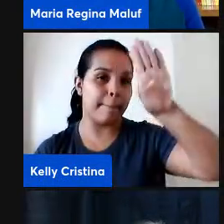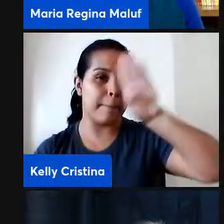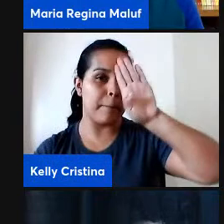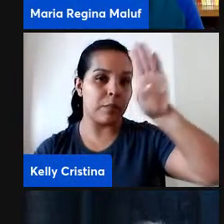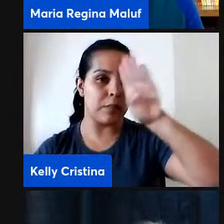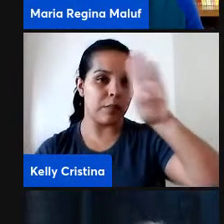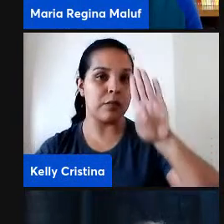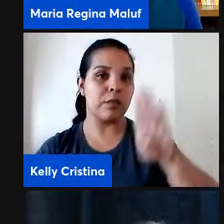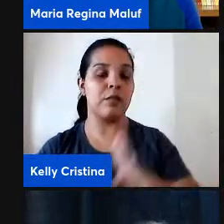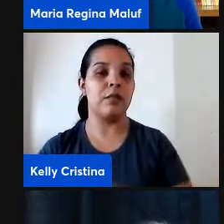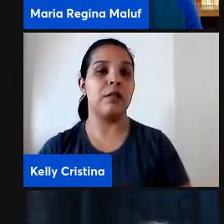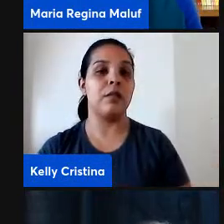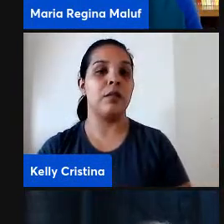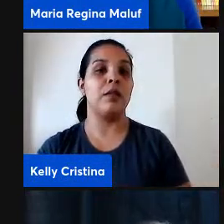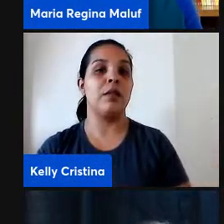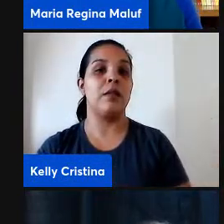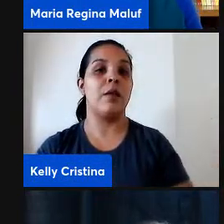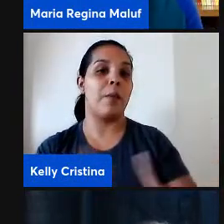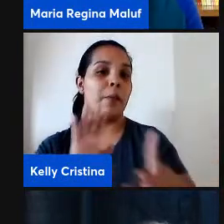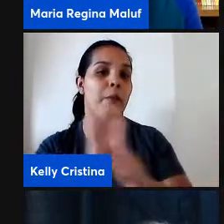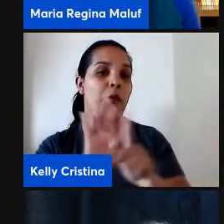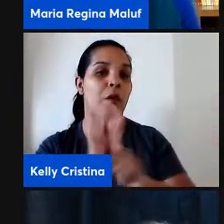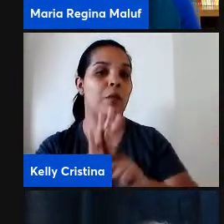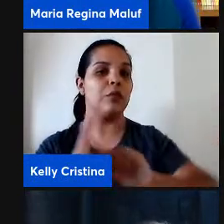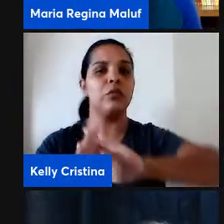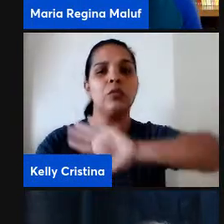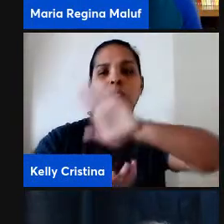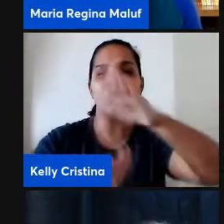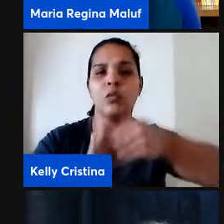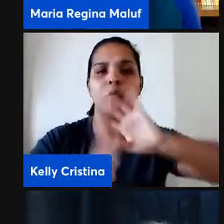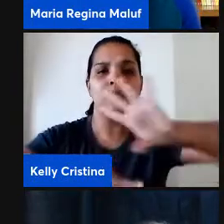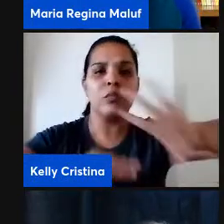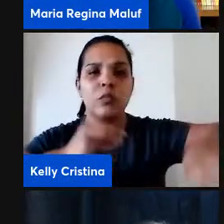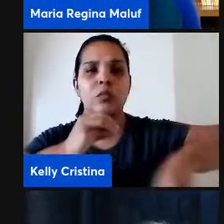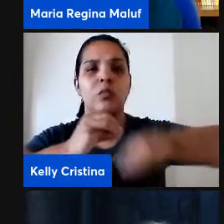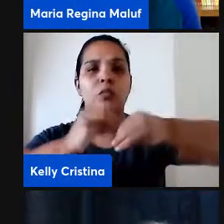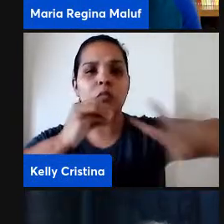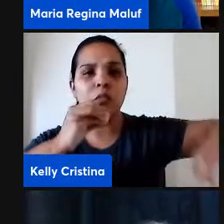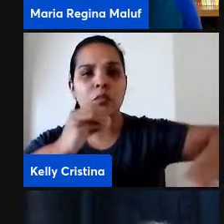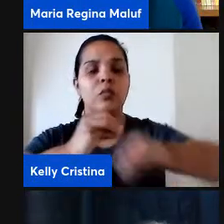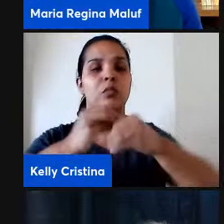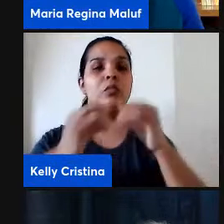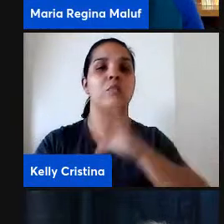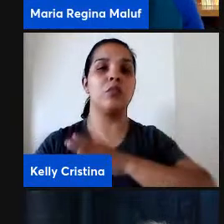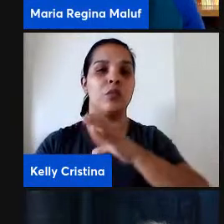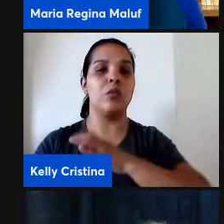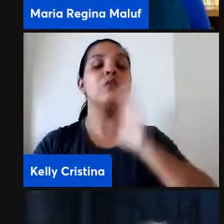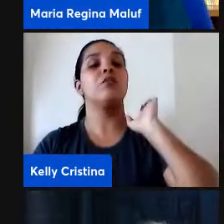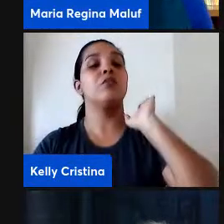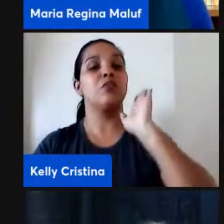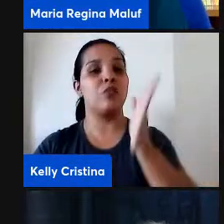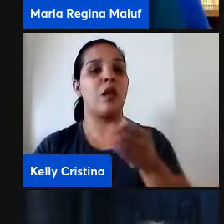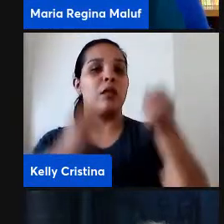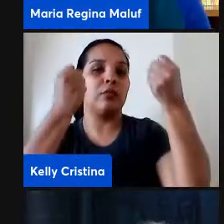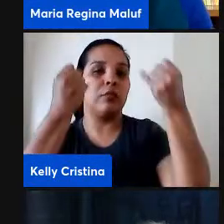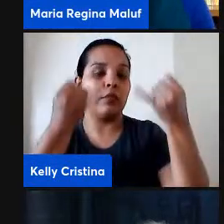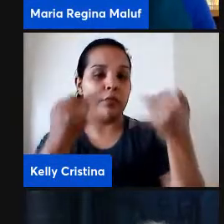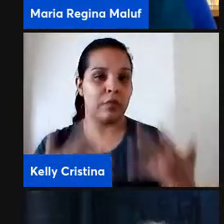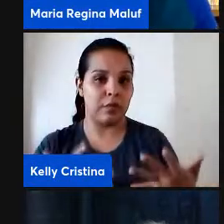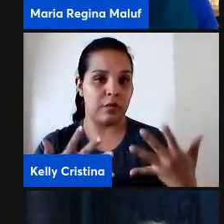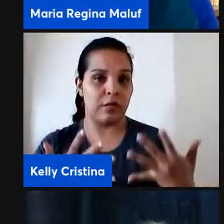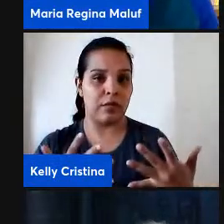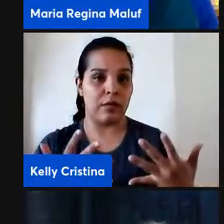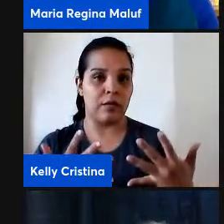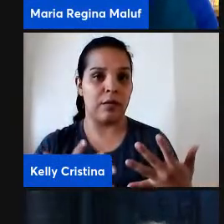que advêm de todas as contribuições que os diferentes colegas colocaram já aí. Porque